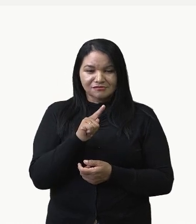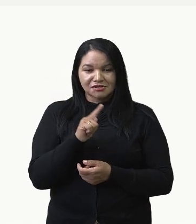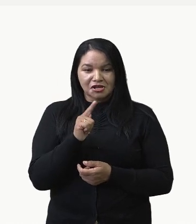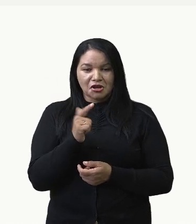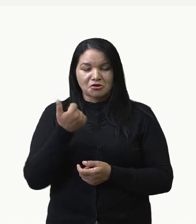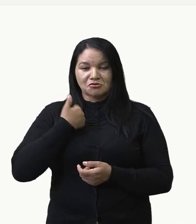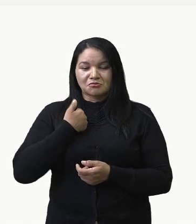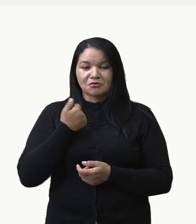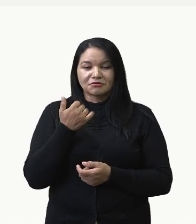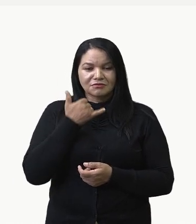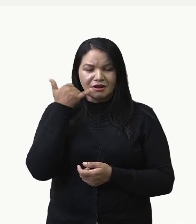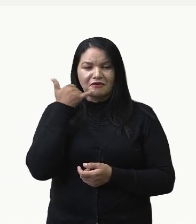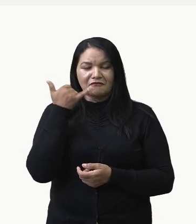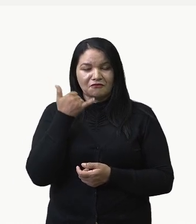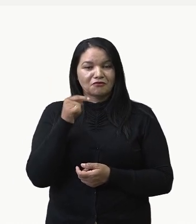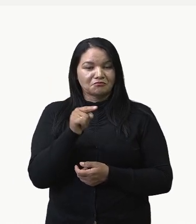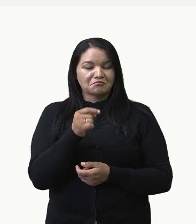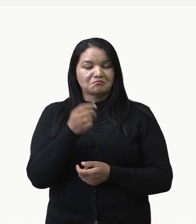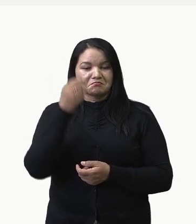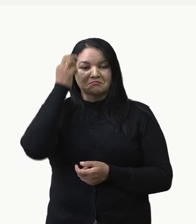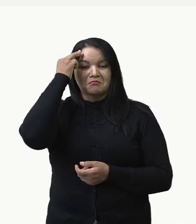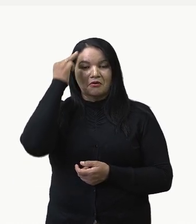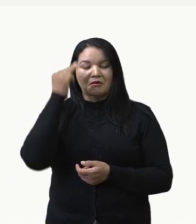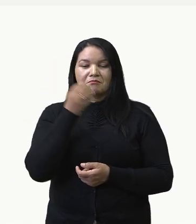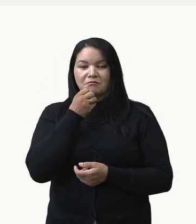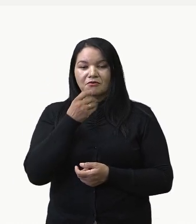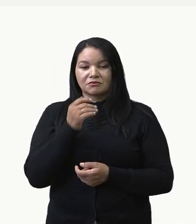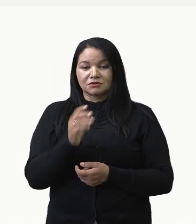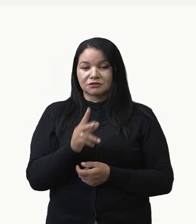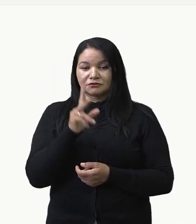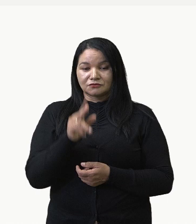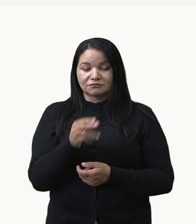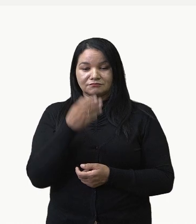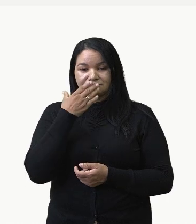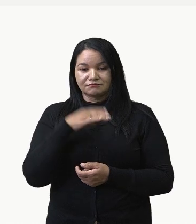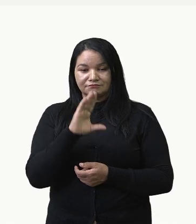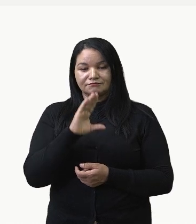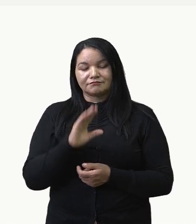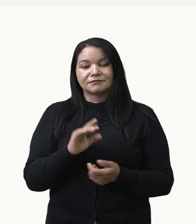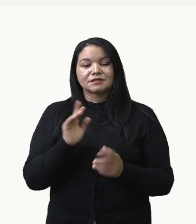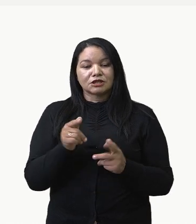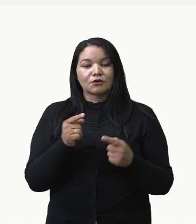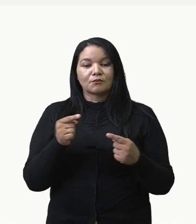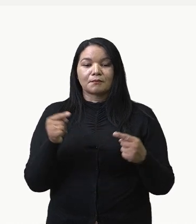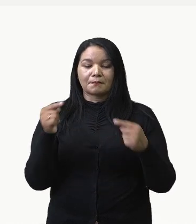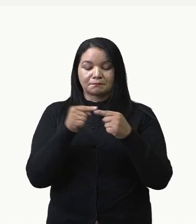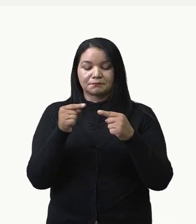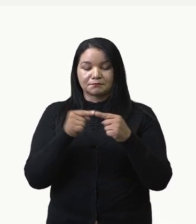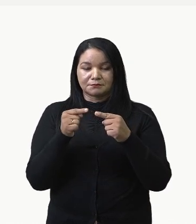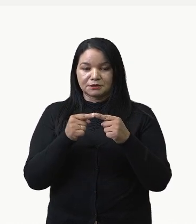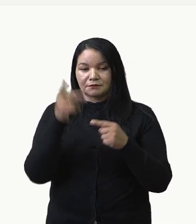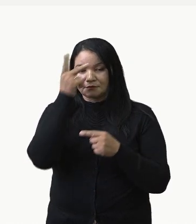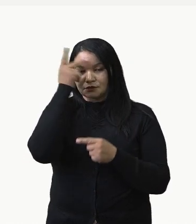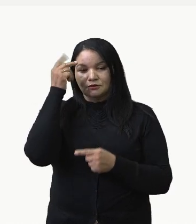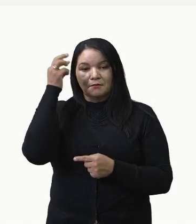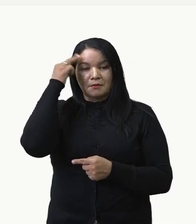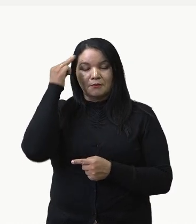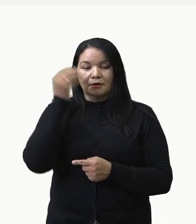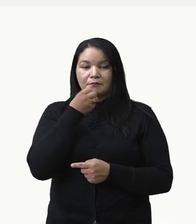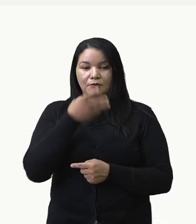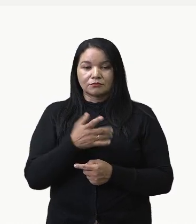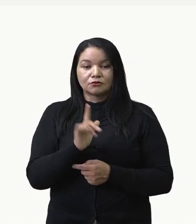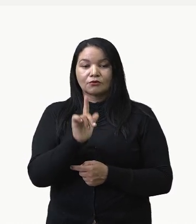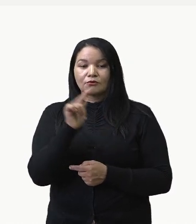tu tens realmente uma memória de elefante né então o elefante aqui está para lúcido ok